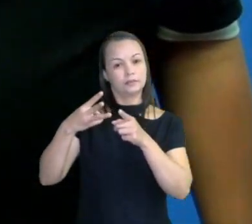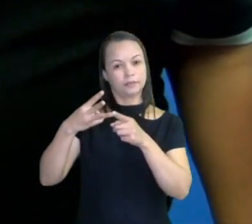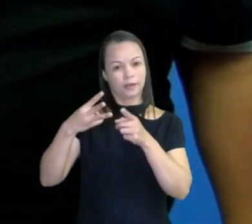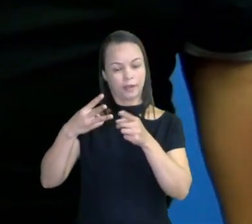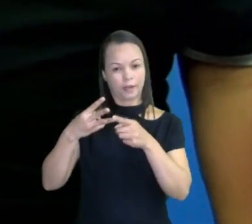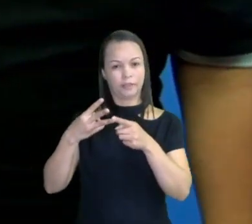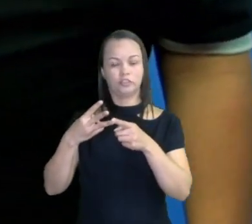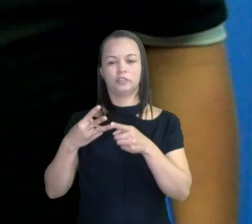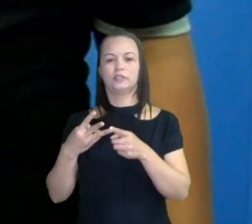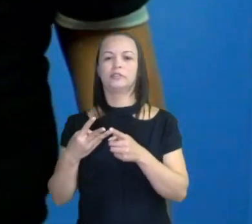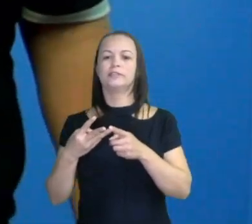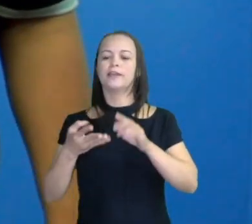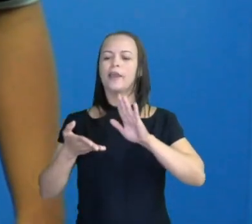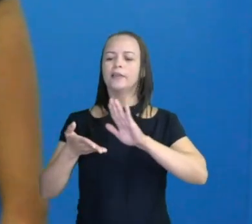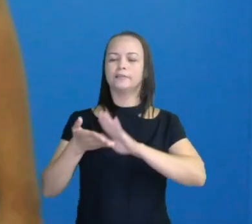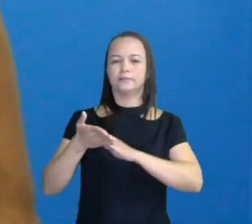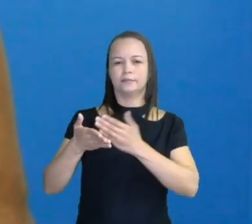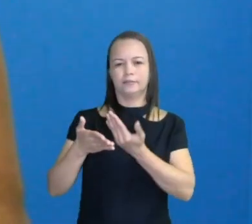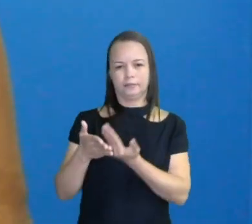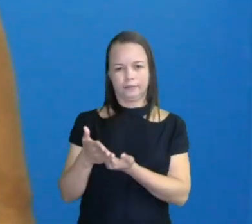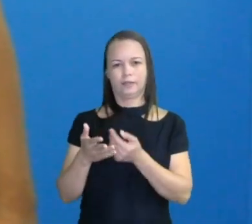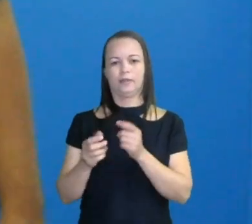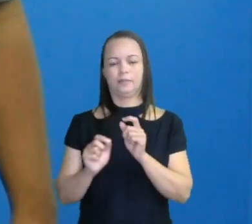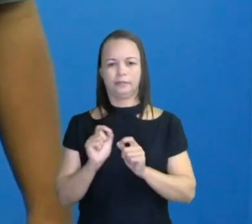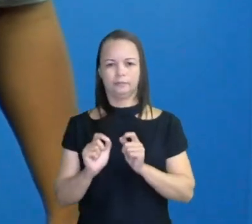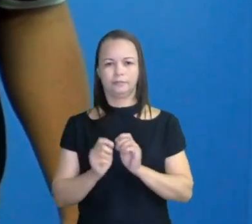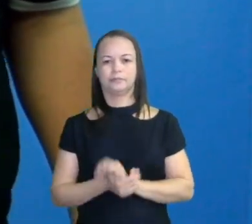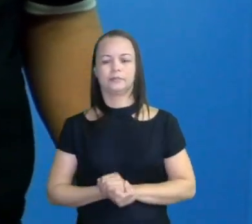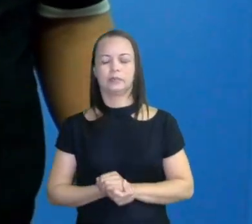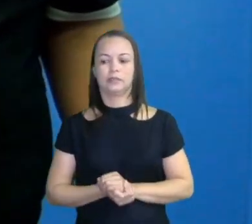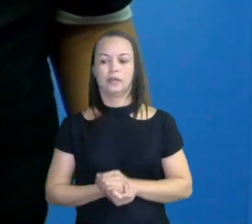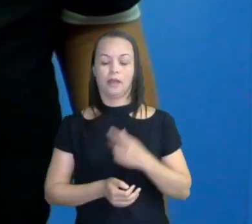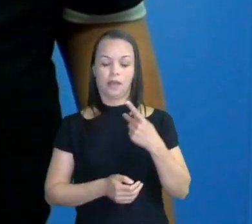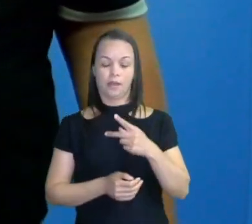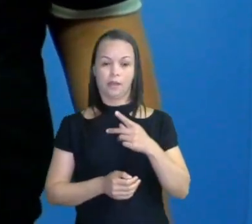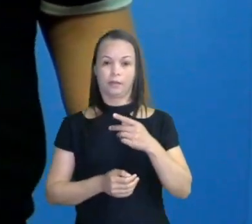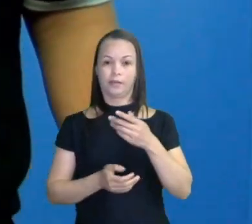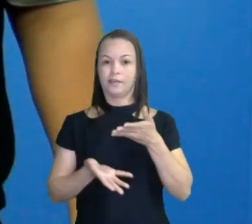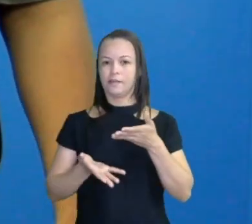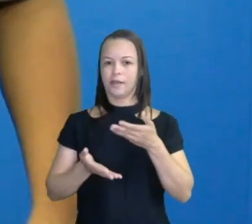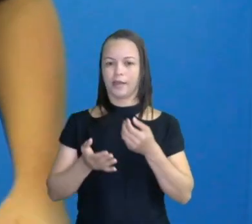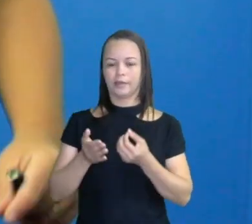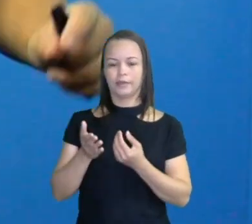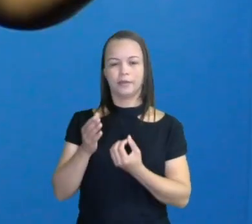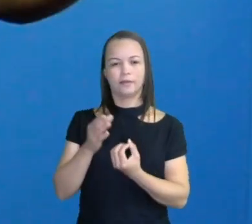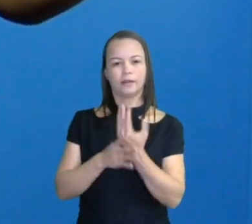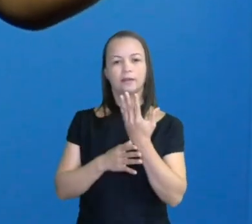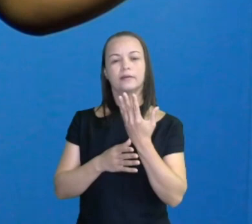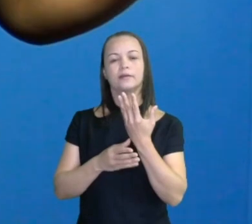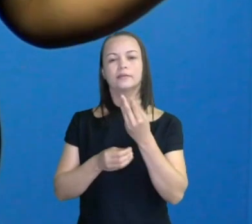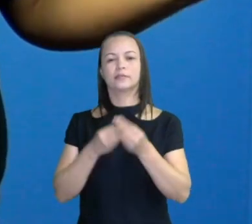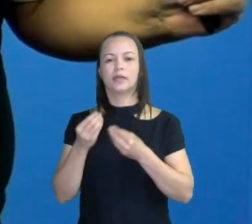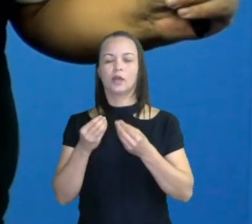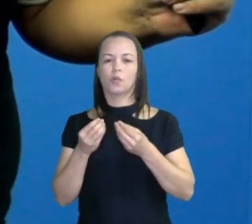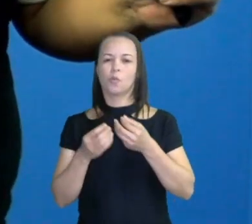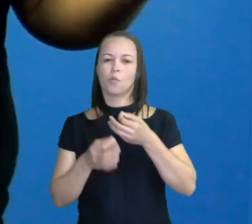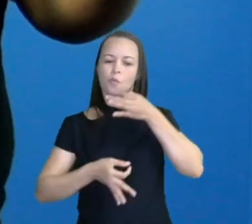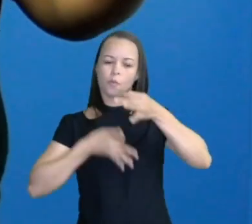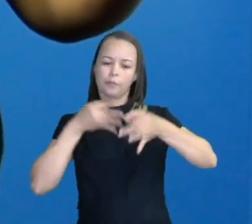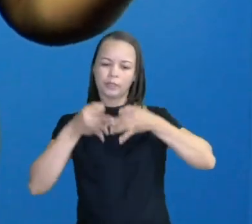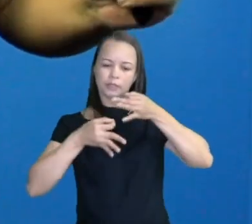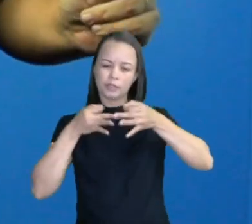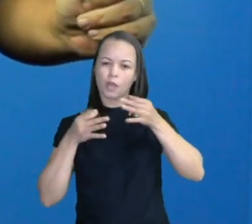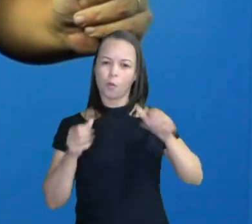a interpretação. Aqui é que nasce uma crítica positiva